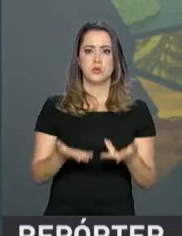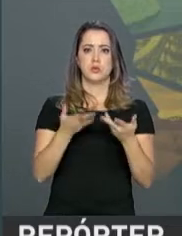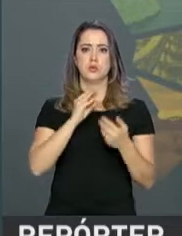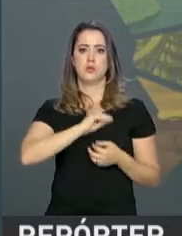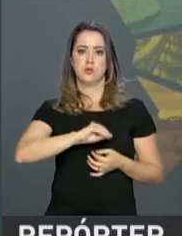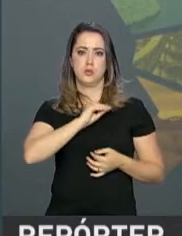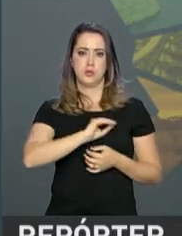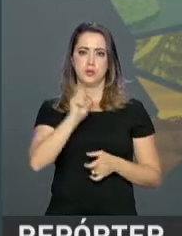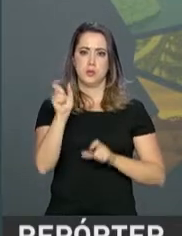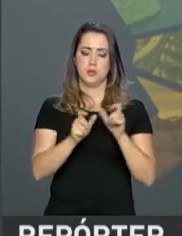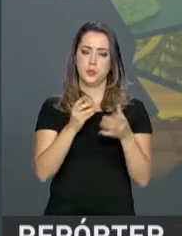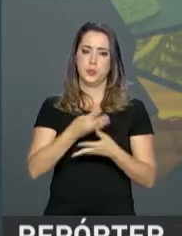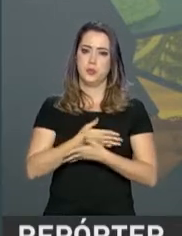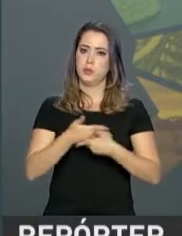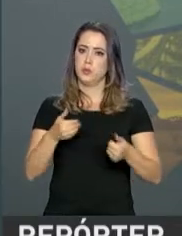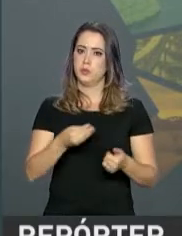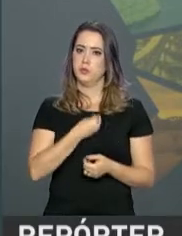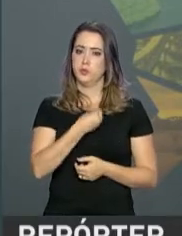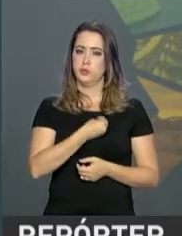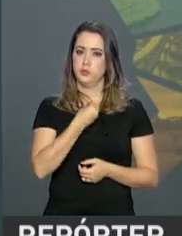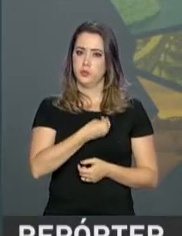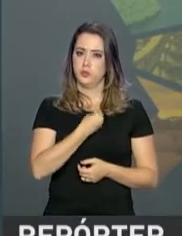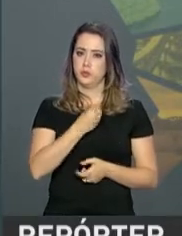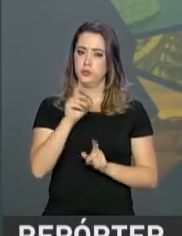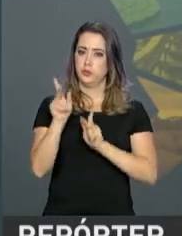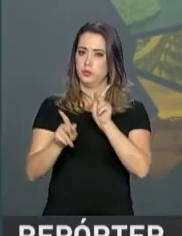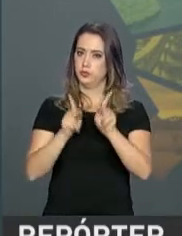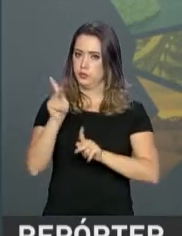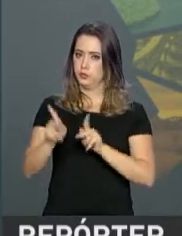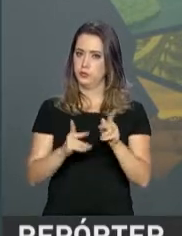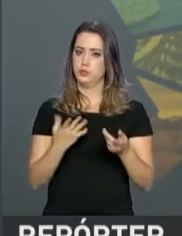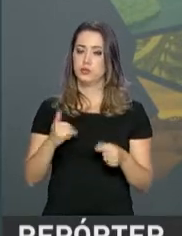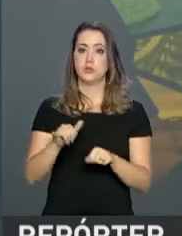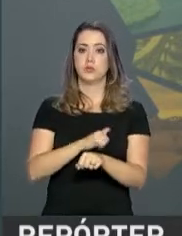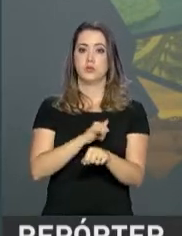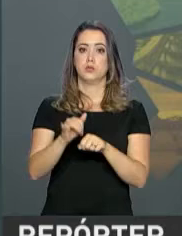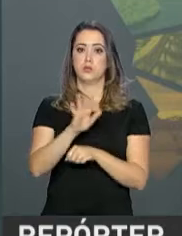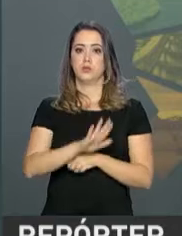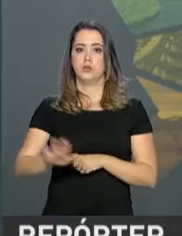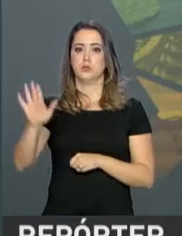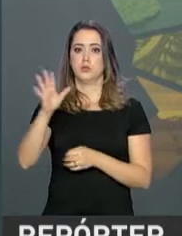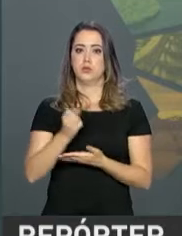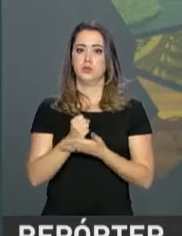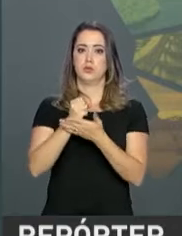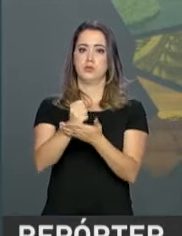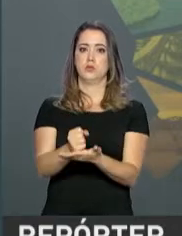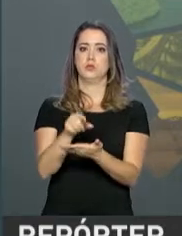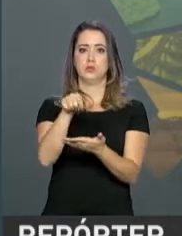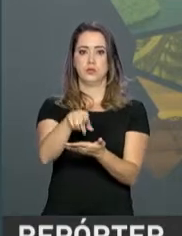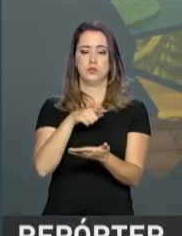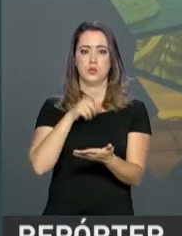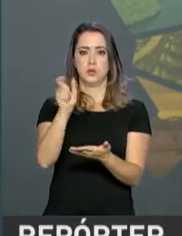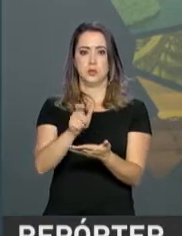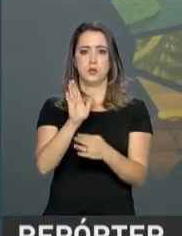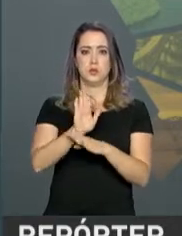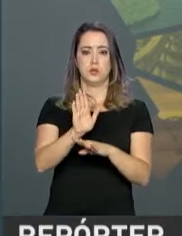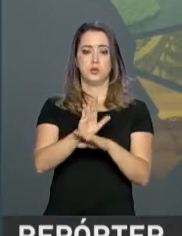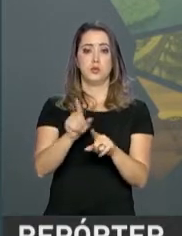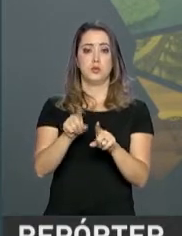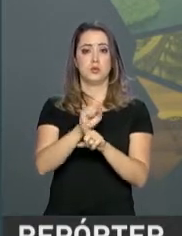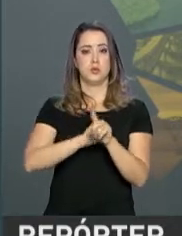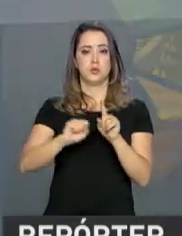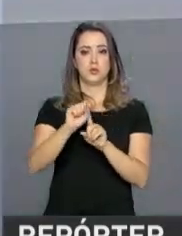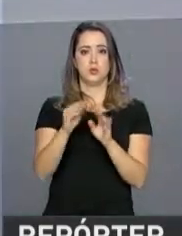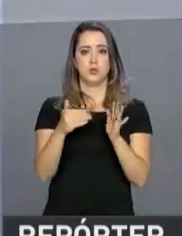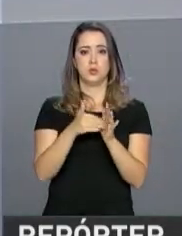renda per capta ea melhora de vida da população a estratégia nacional ficará disponível para receber contribuições da sociedade até o